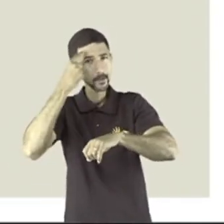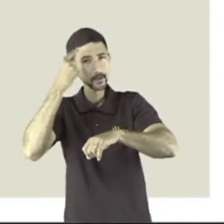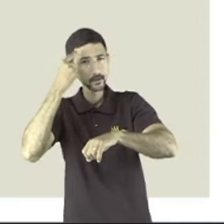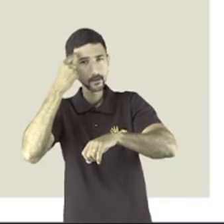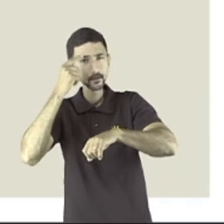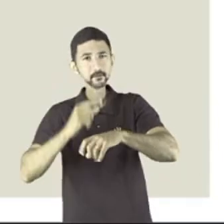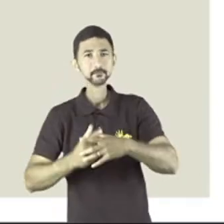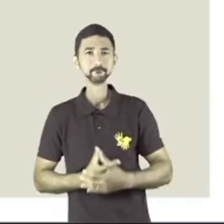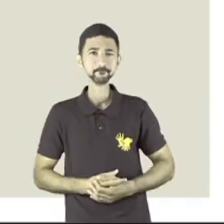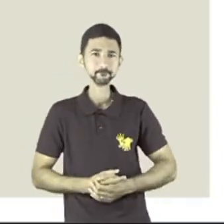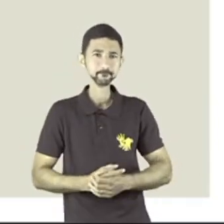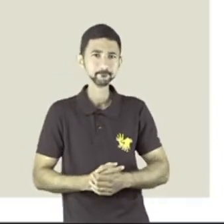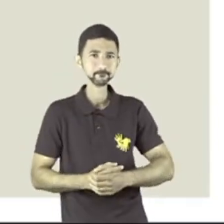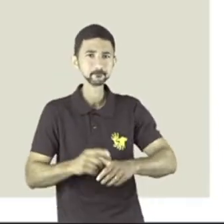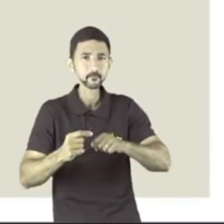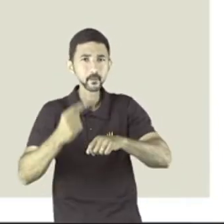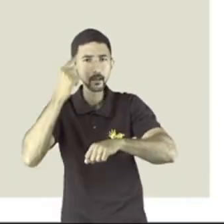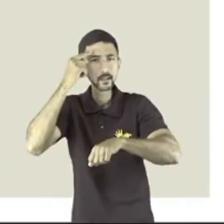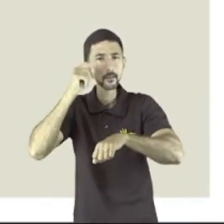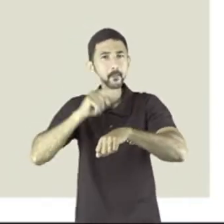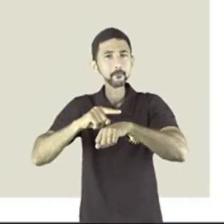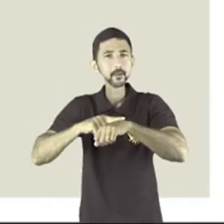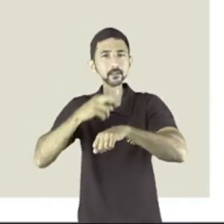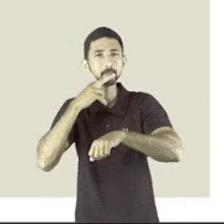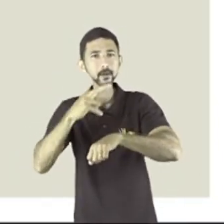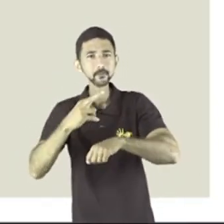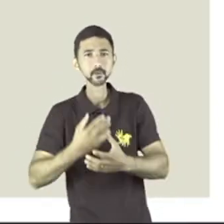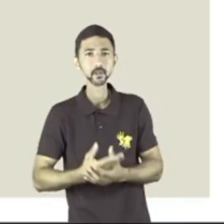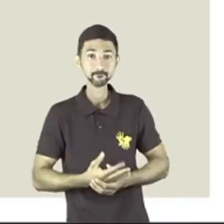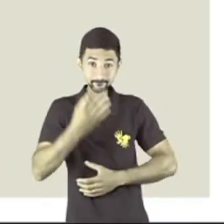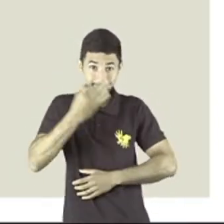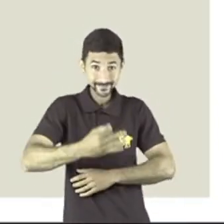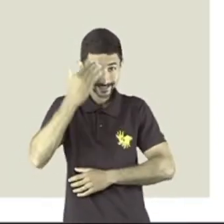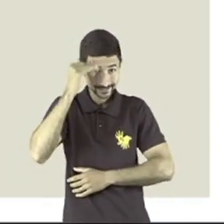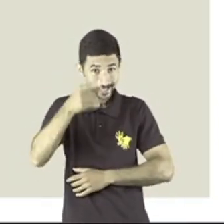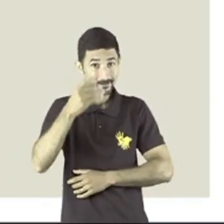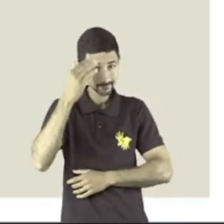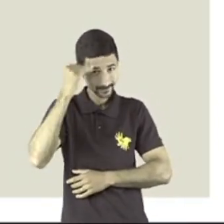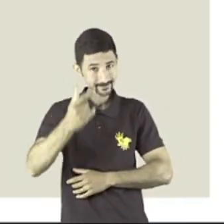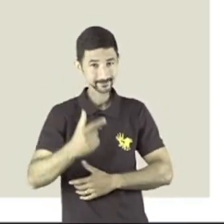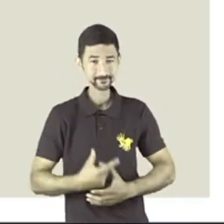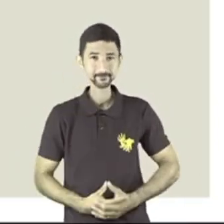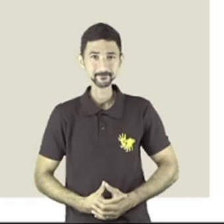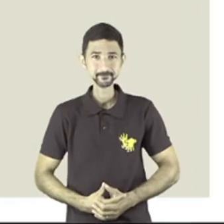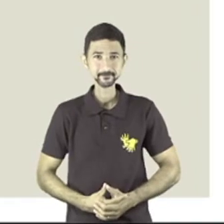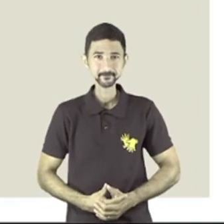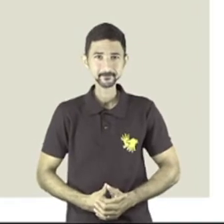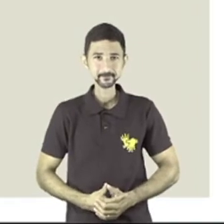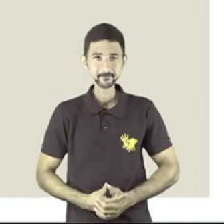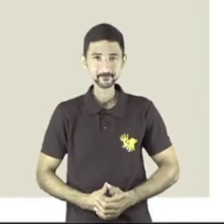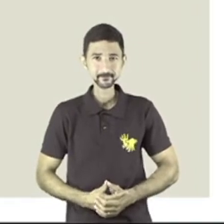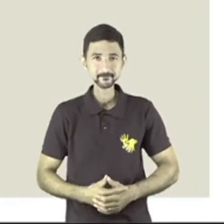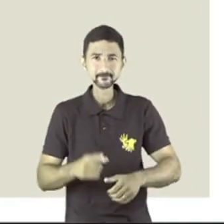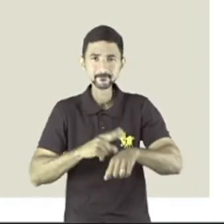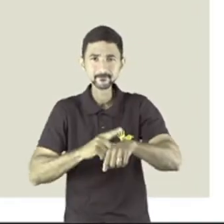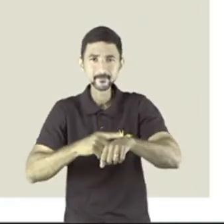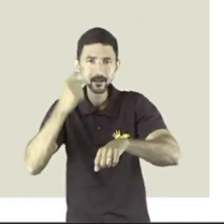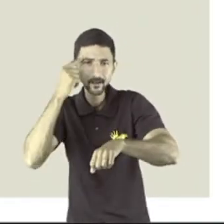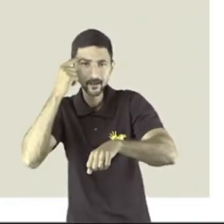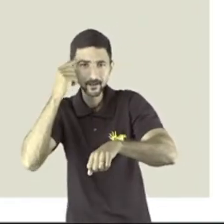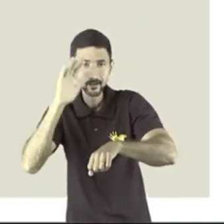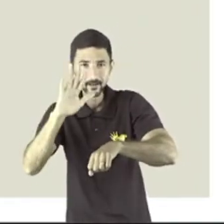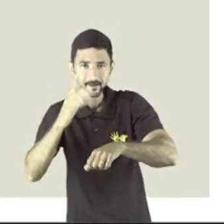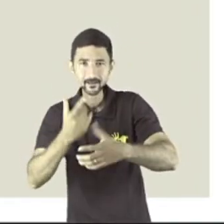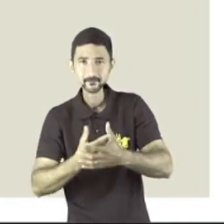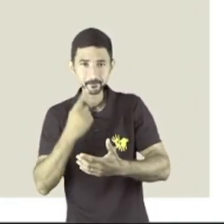pensem, para que a gente possa ir para a resposta. Eu tenho certeza que vocês vão acertar. Deu tempo de pensar?